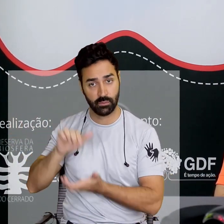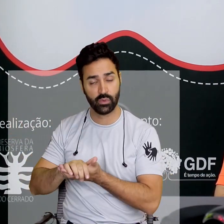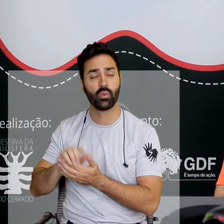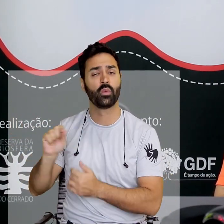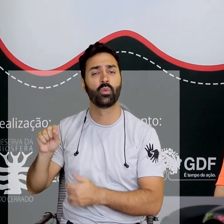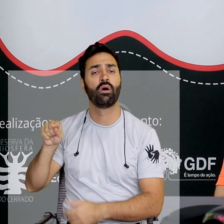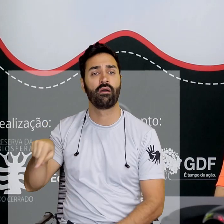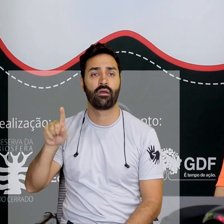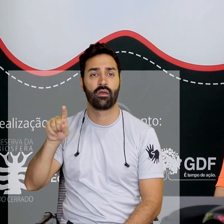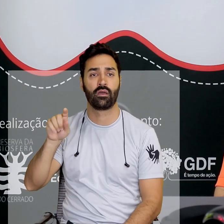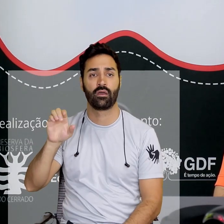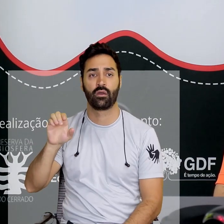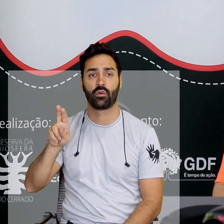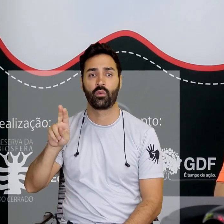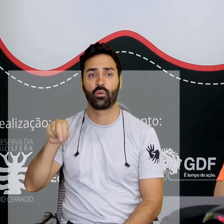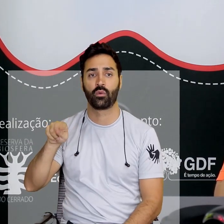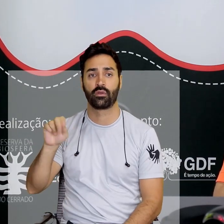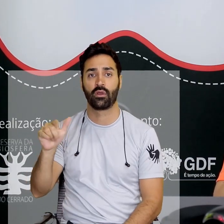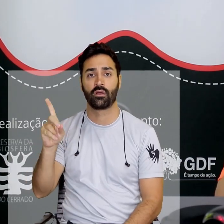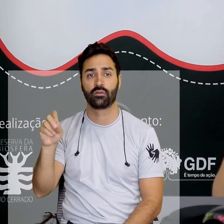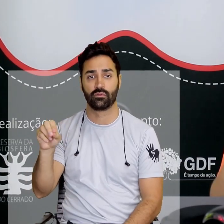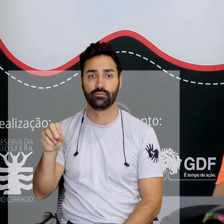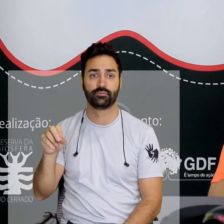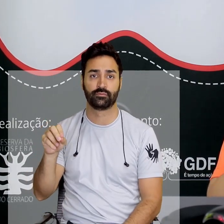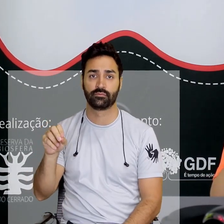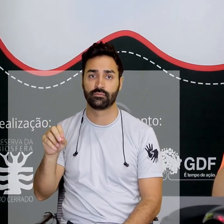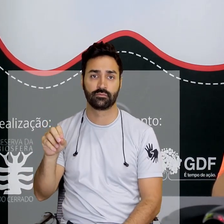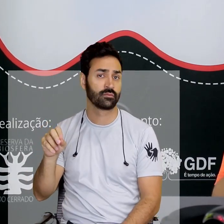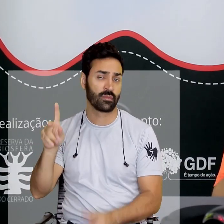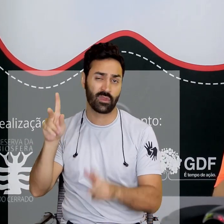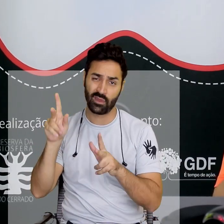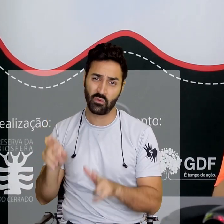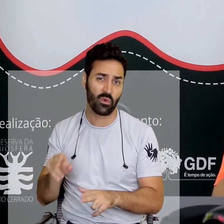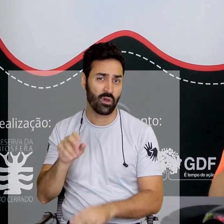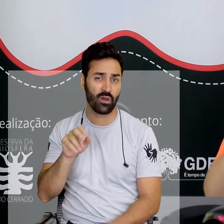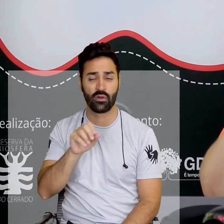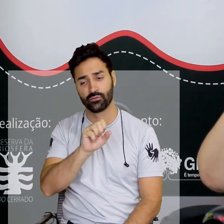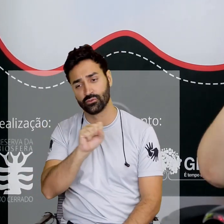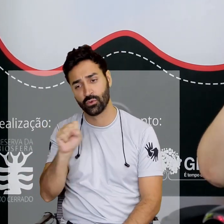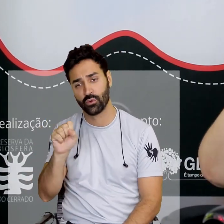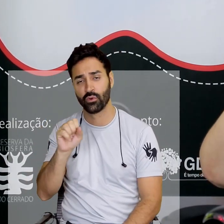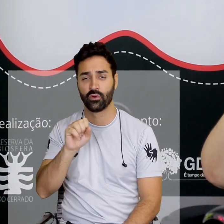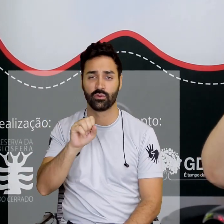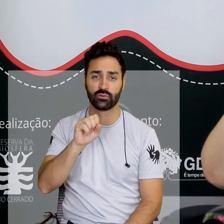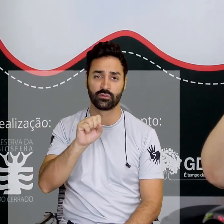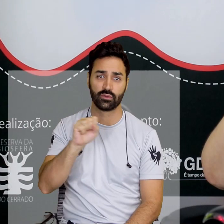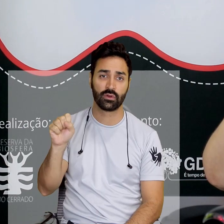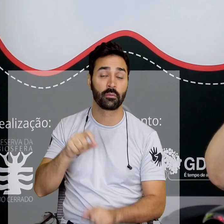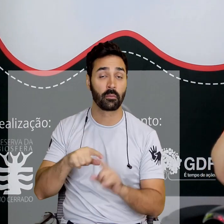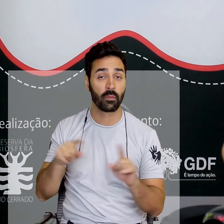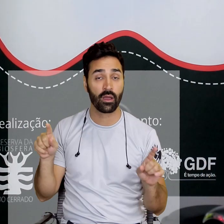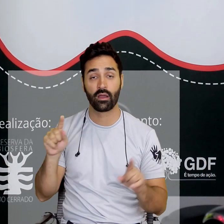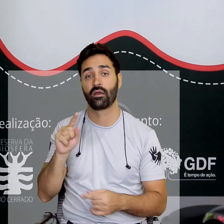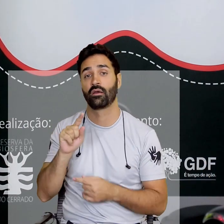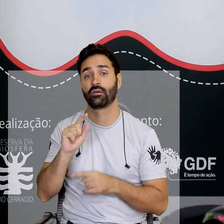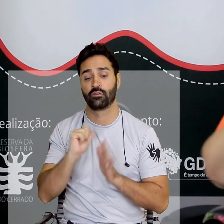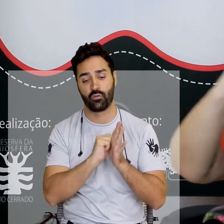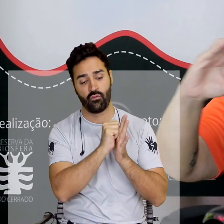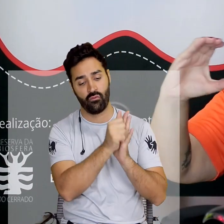cunhada, certo? O movimento é o mesmo do sogro e da sogra, mas a mão é em C.